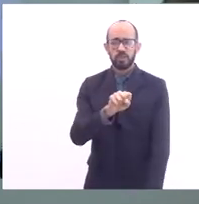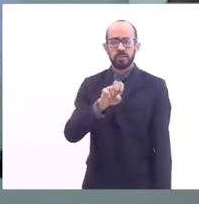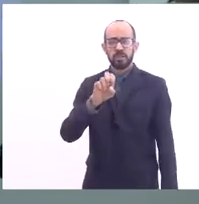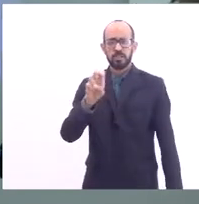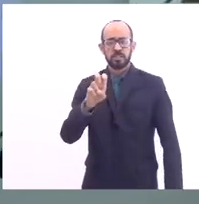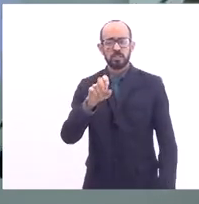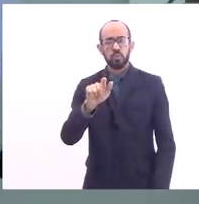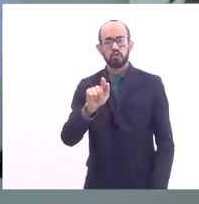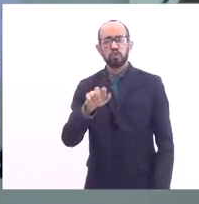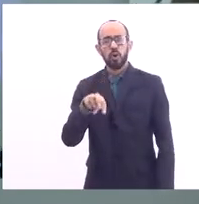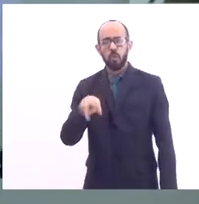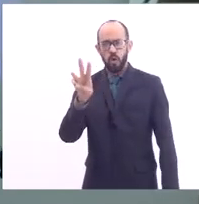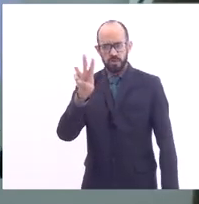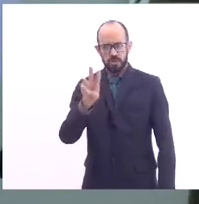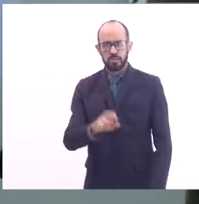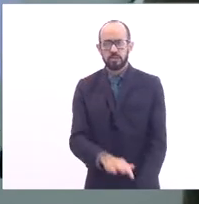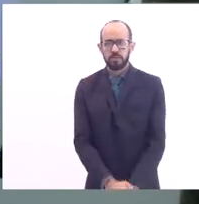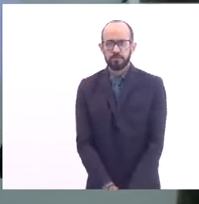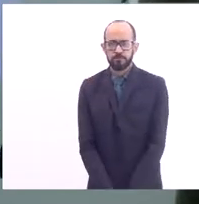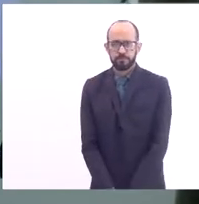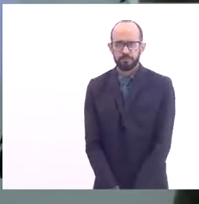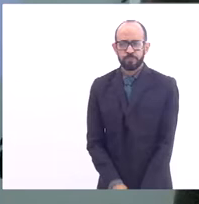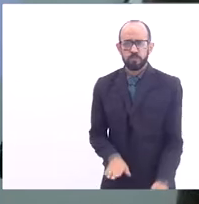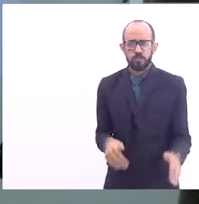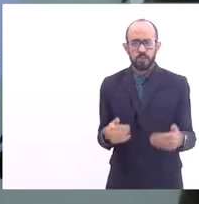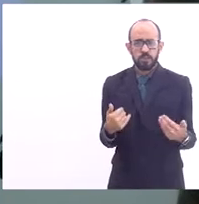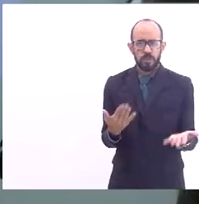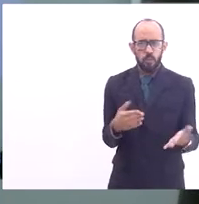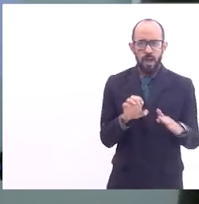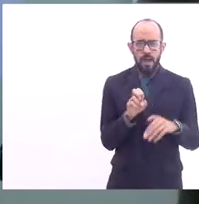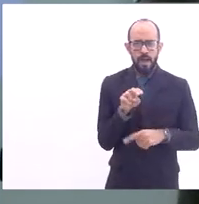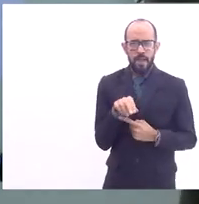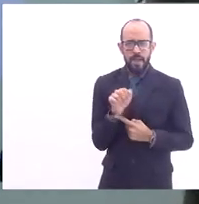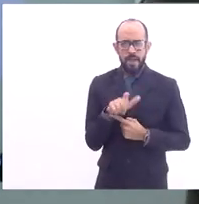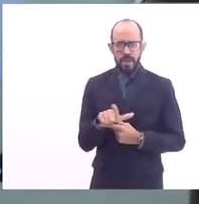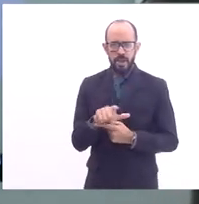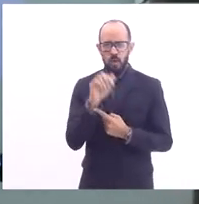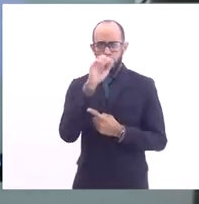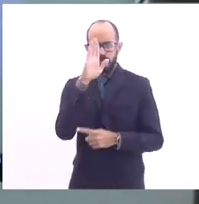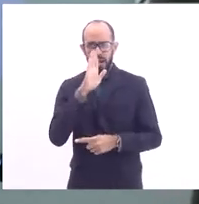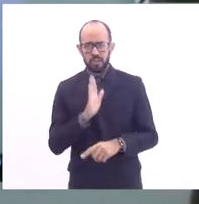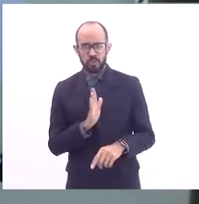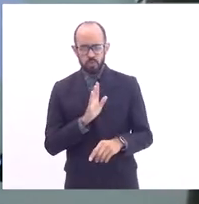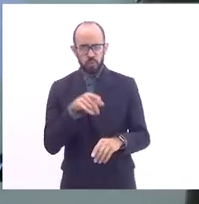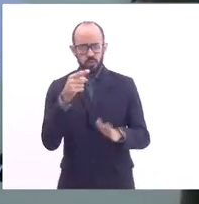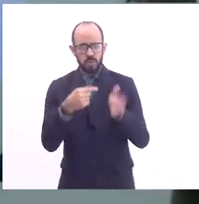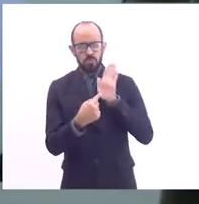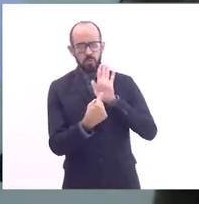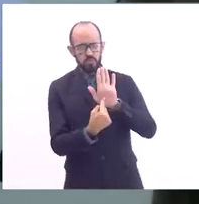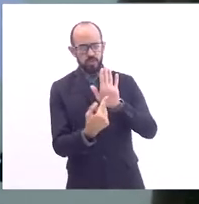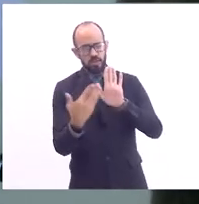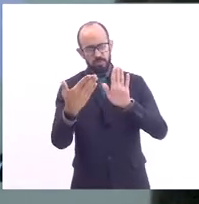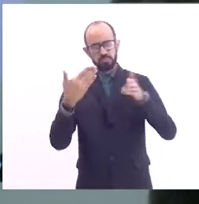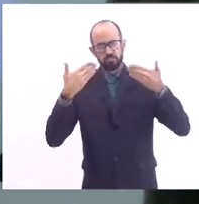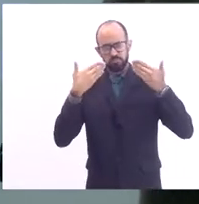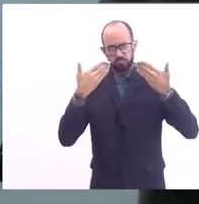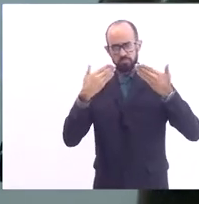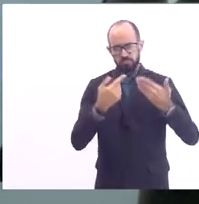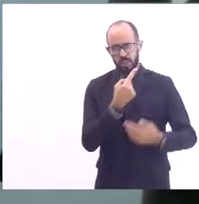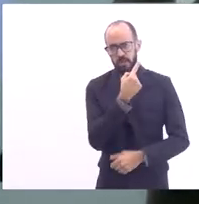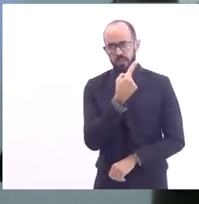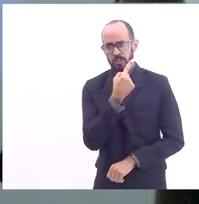passar. Aqui a Enel, no Brasil, como ela está toda segmentada, hoje nós temos a linha de